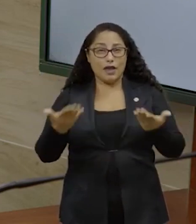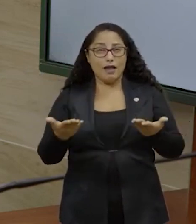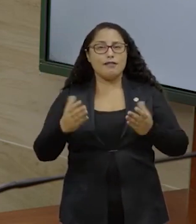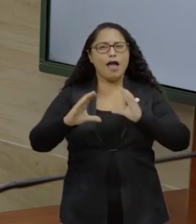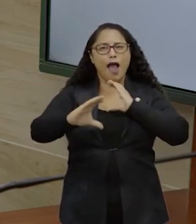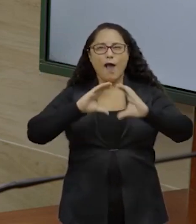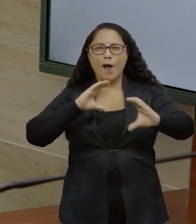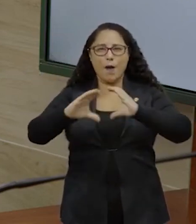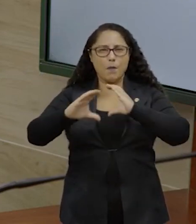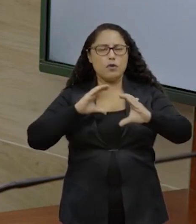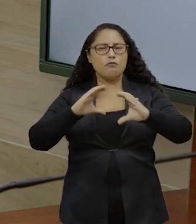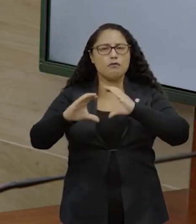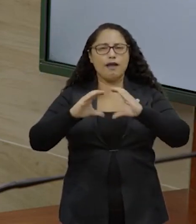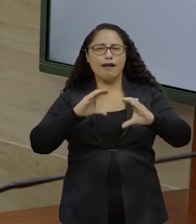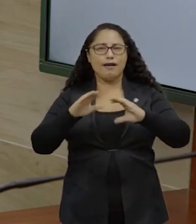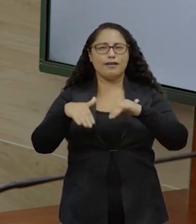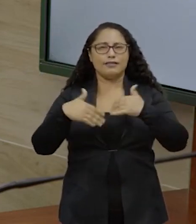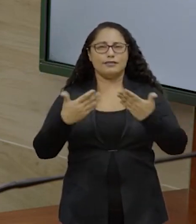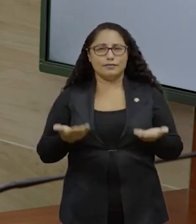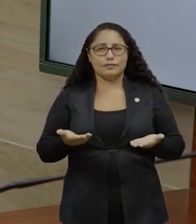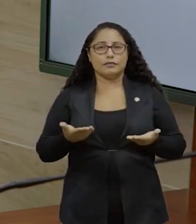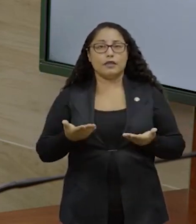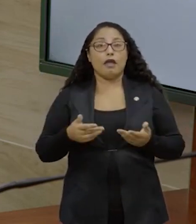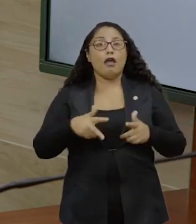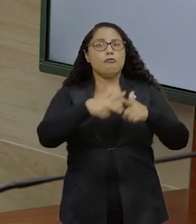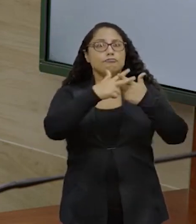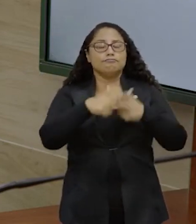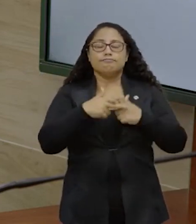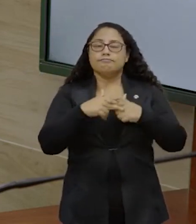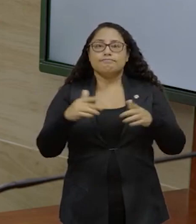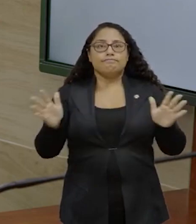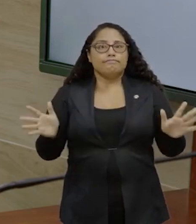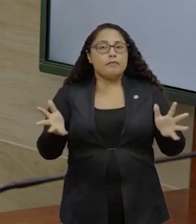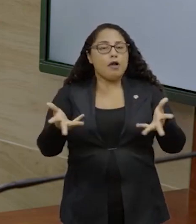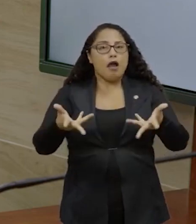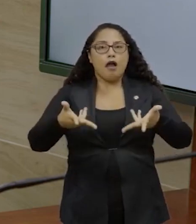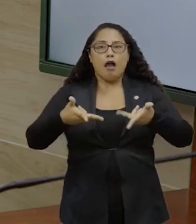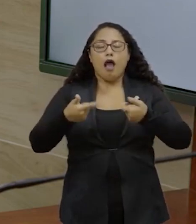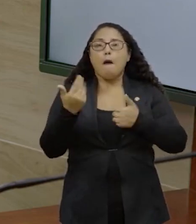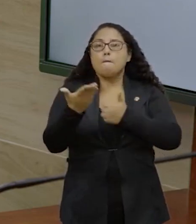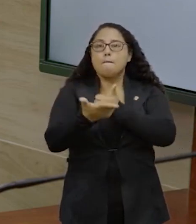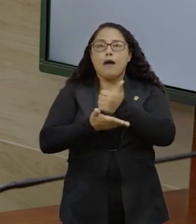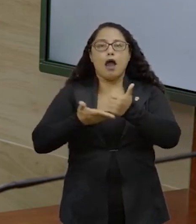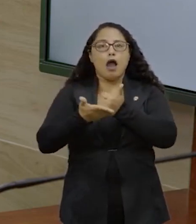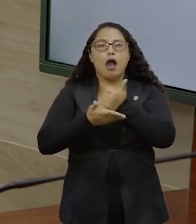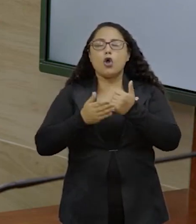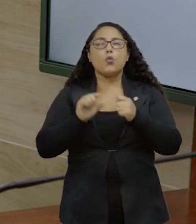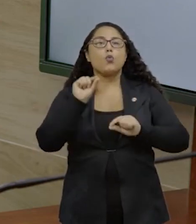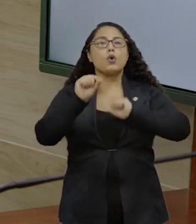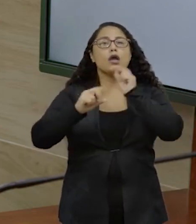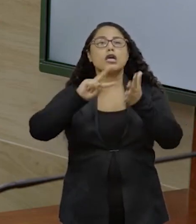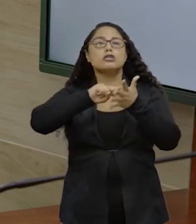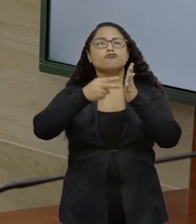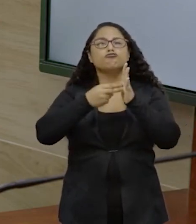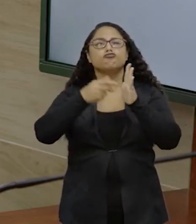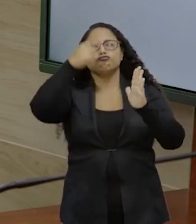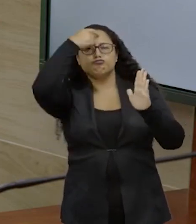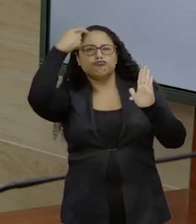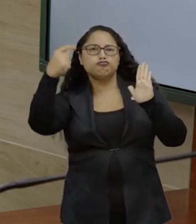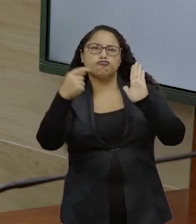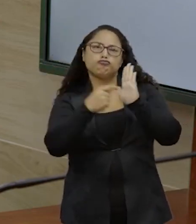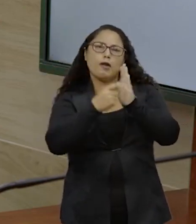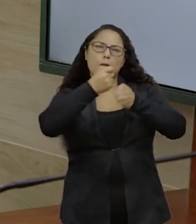da comunicação mesmo. É uma ferramenta surpreendente, né? Basicamente, né, o que é o ChatGPT? O